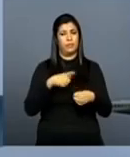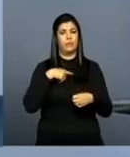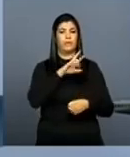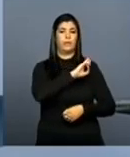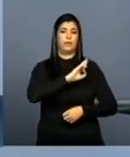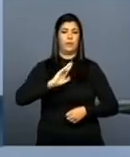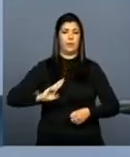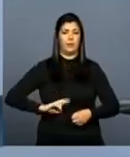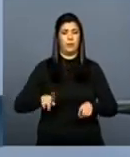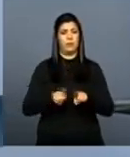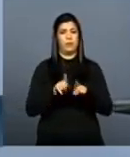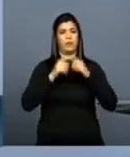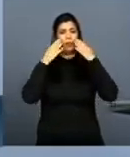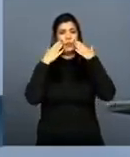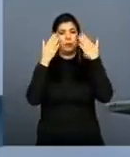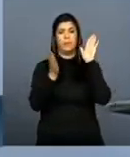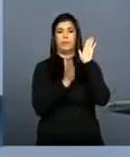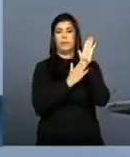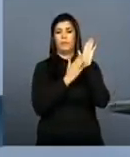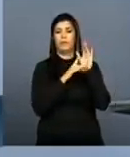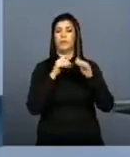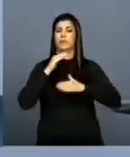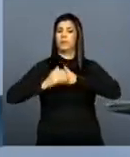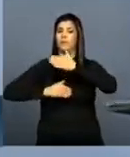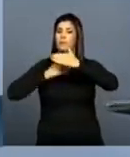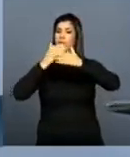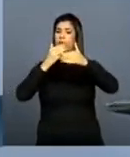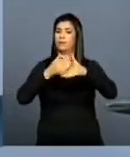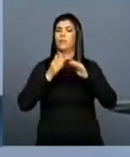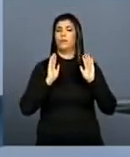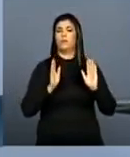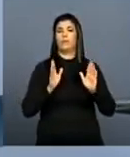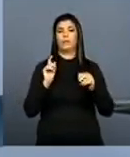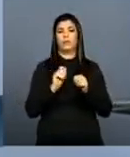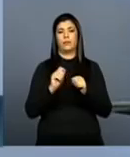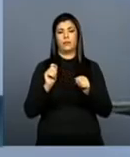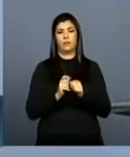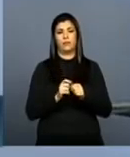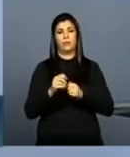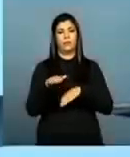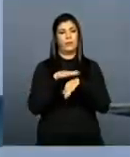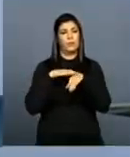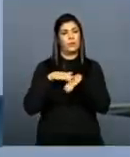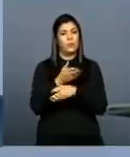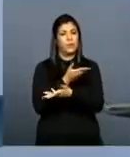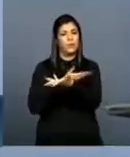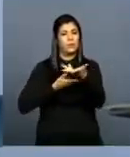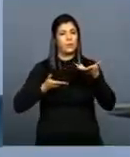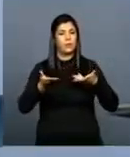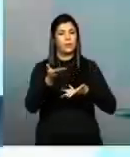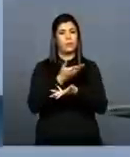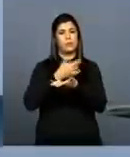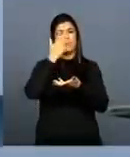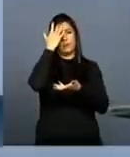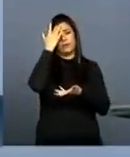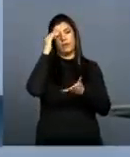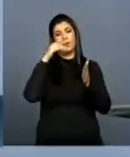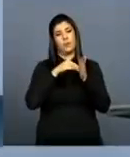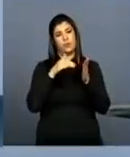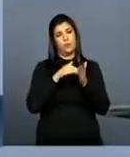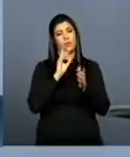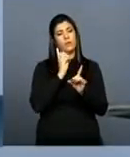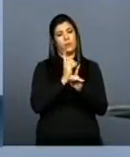e apresentamos a proposta, e de lá para cá a gente vem fazendo essas conversas regularmente, e amanhã é a última,